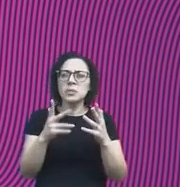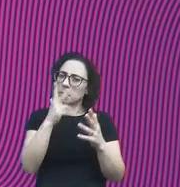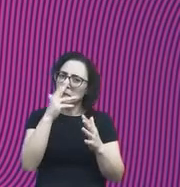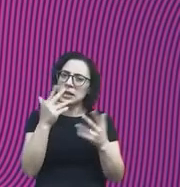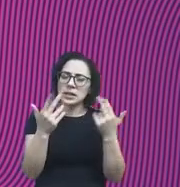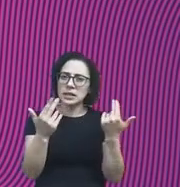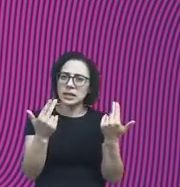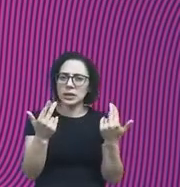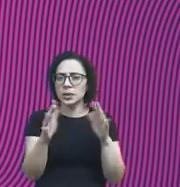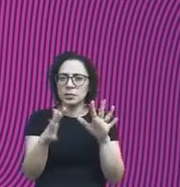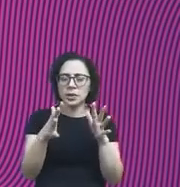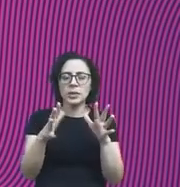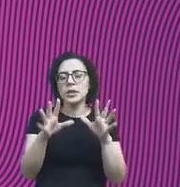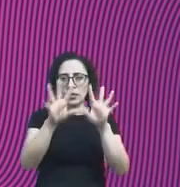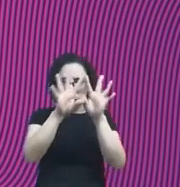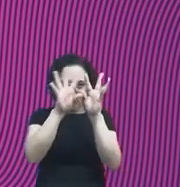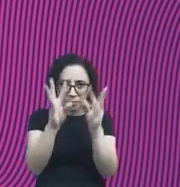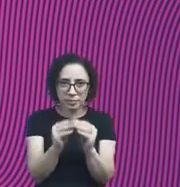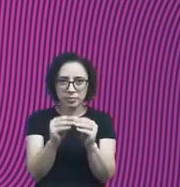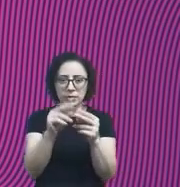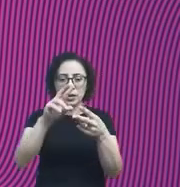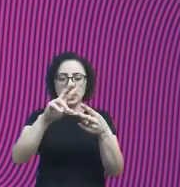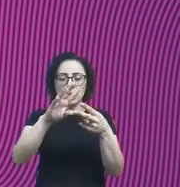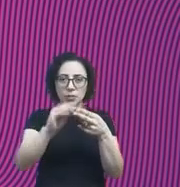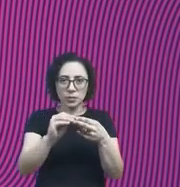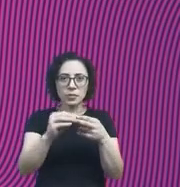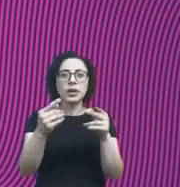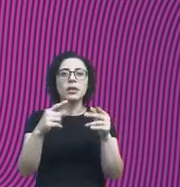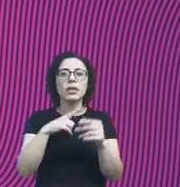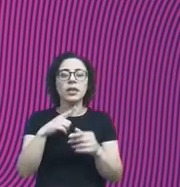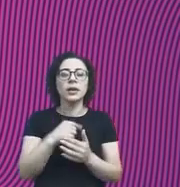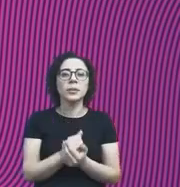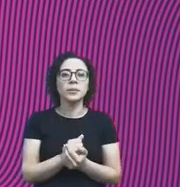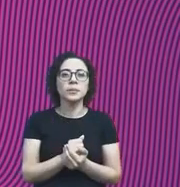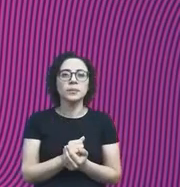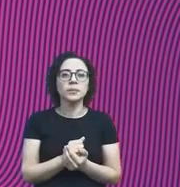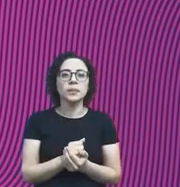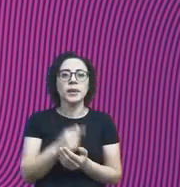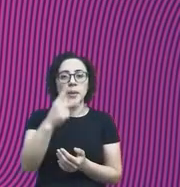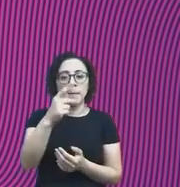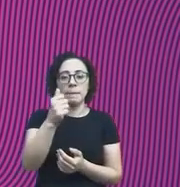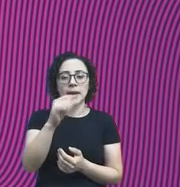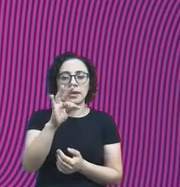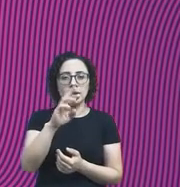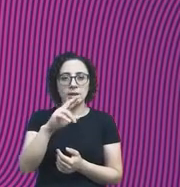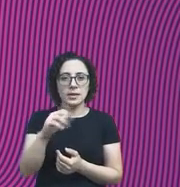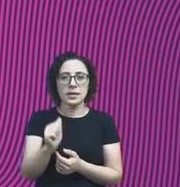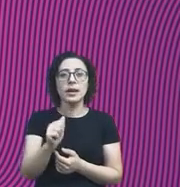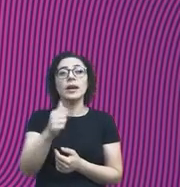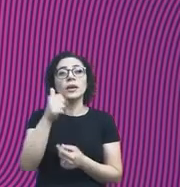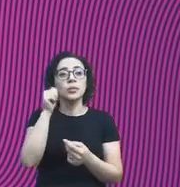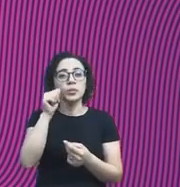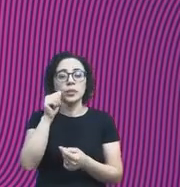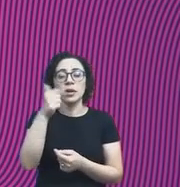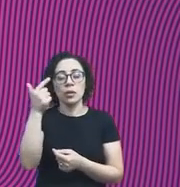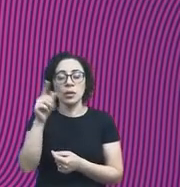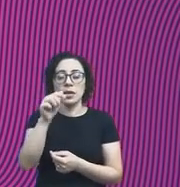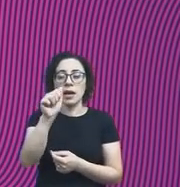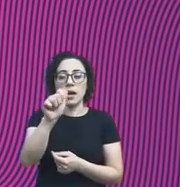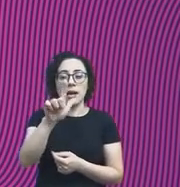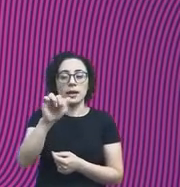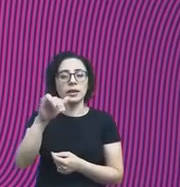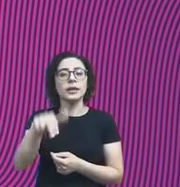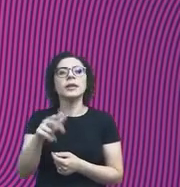Eu vou sintetizar, a da Patrícia Barros e da Aline Medeiros. Como é que o senhor, esse é o Guilherme, como é que o senhor